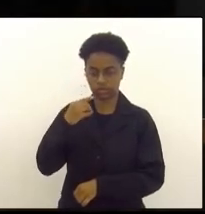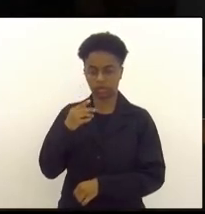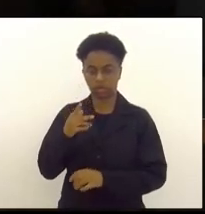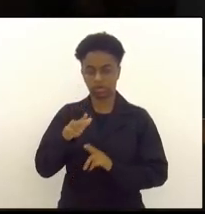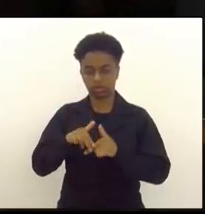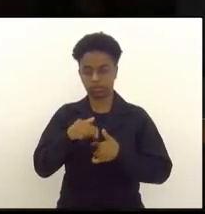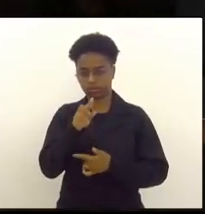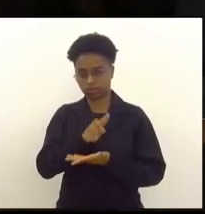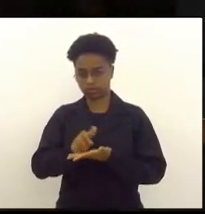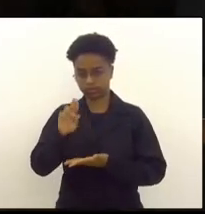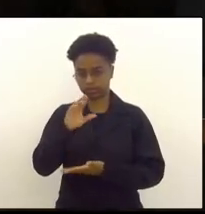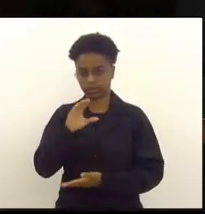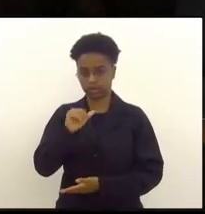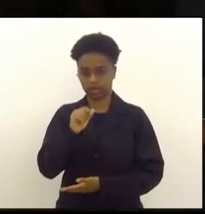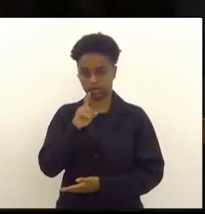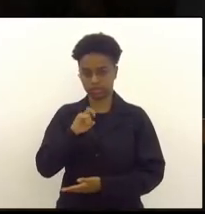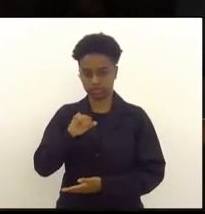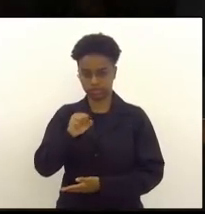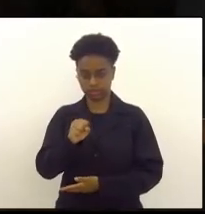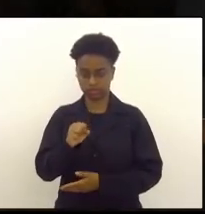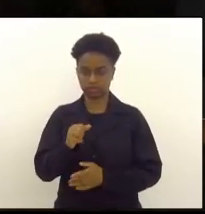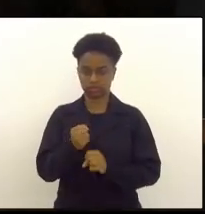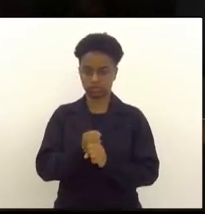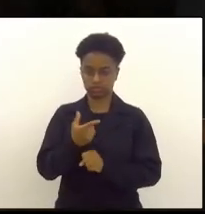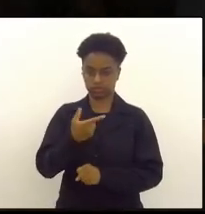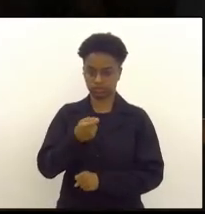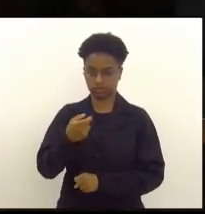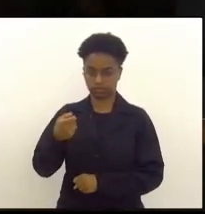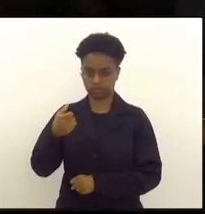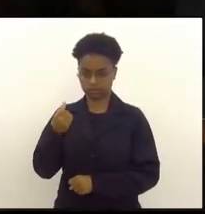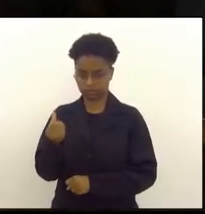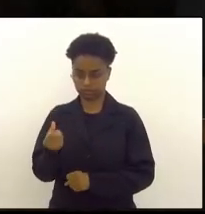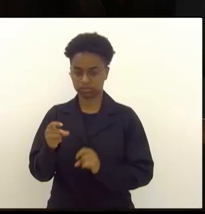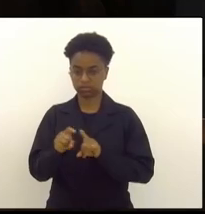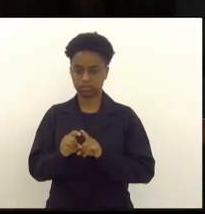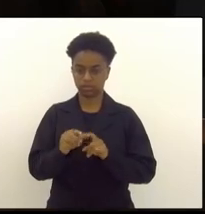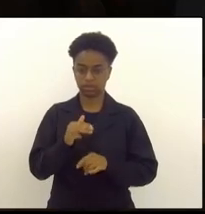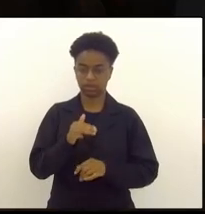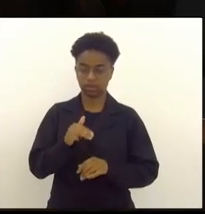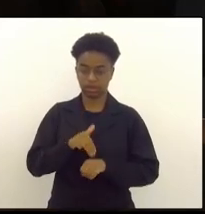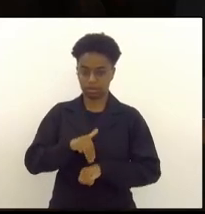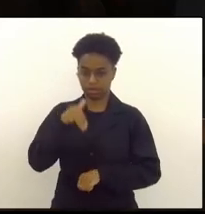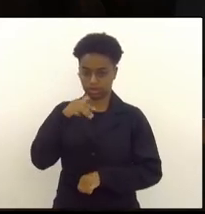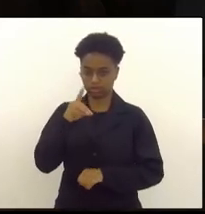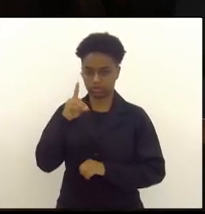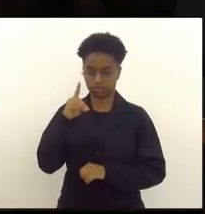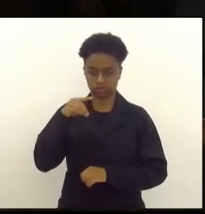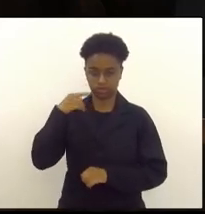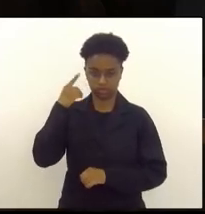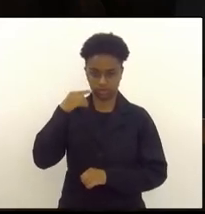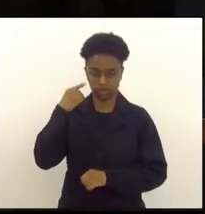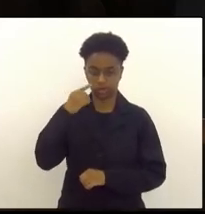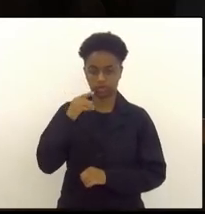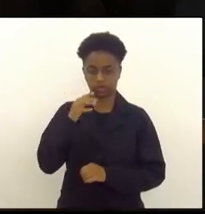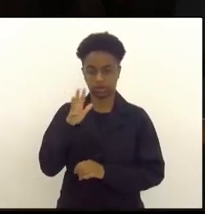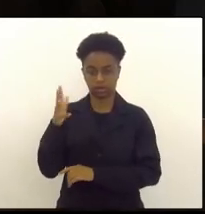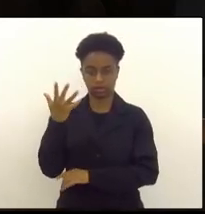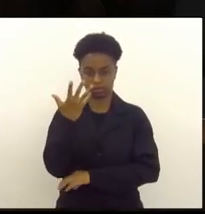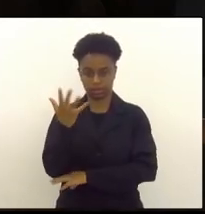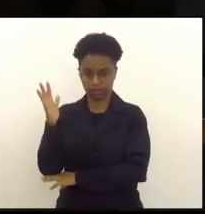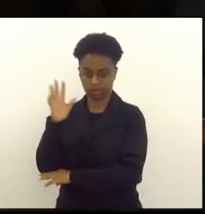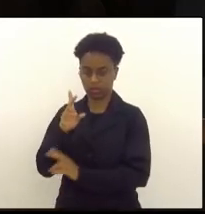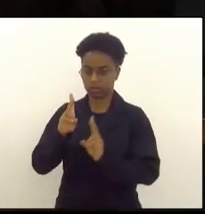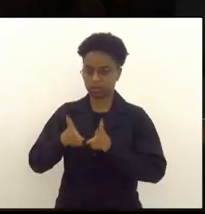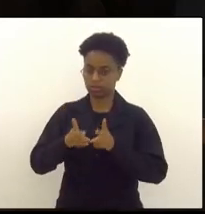Sul, em 2006. Mestra em Direito Ambiental pela mesma instituição, entre os anos 2009 e